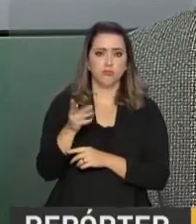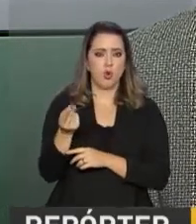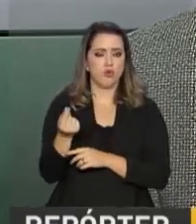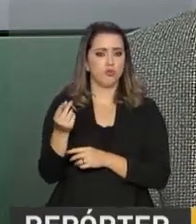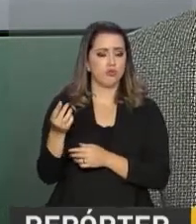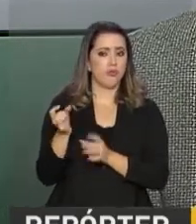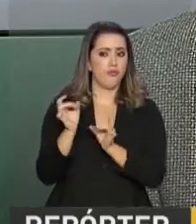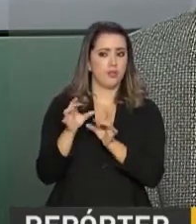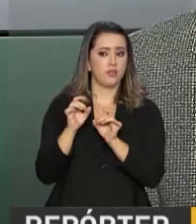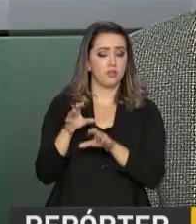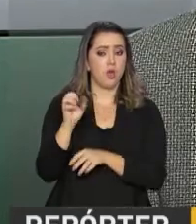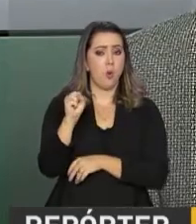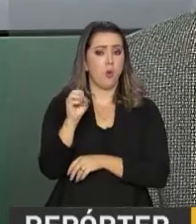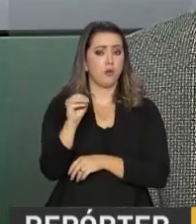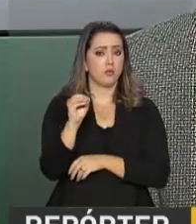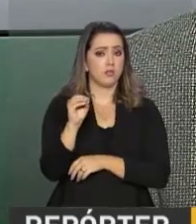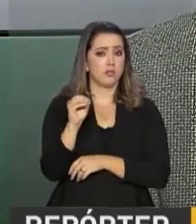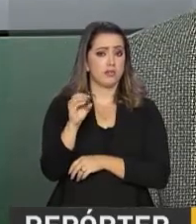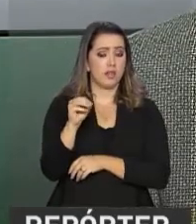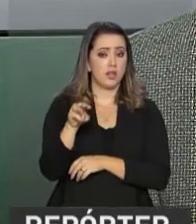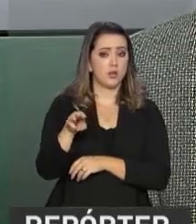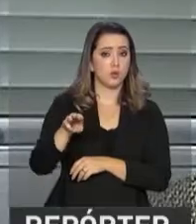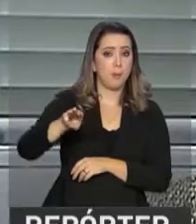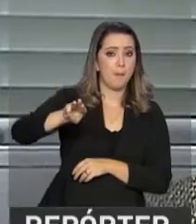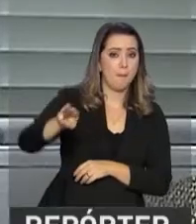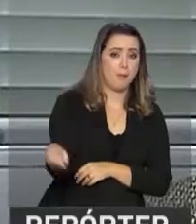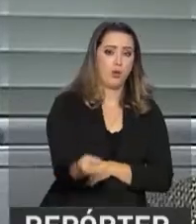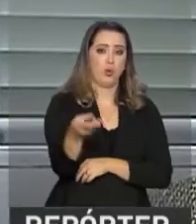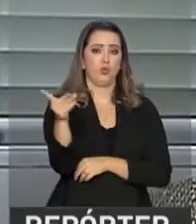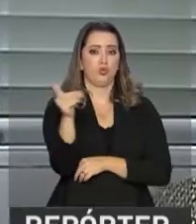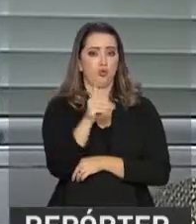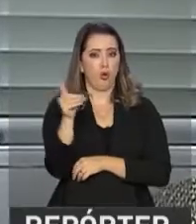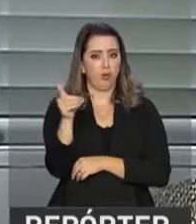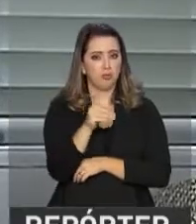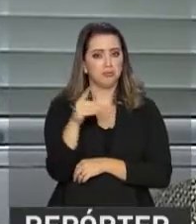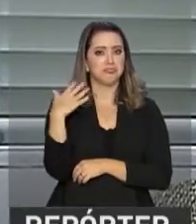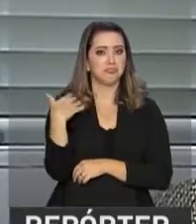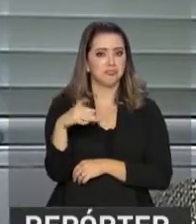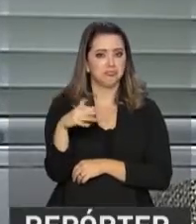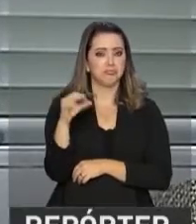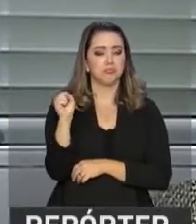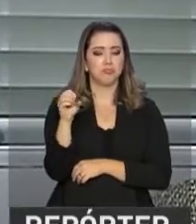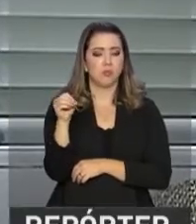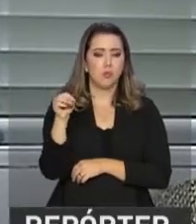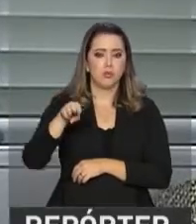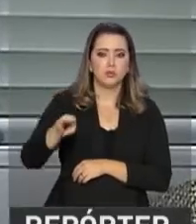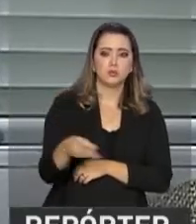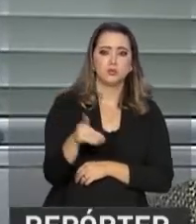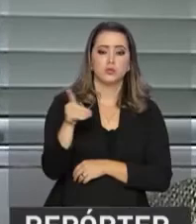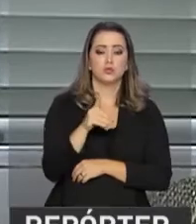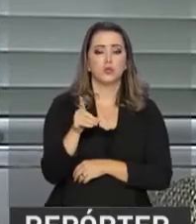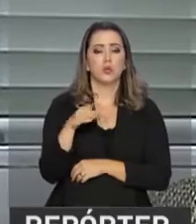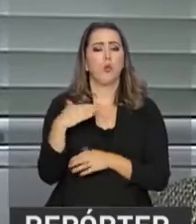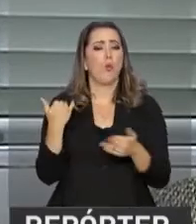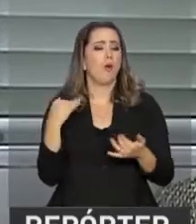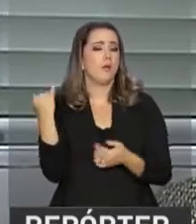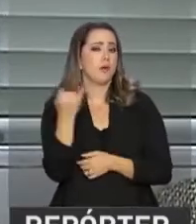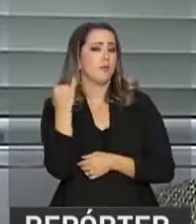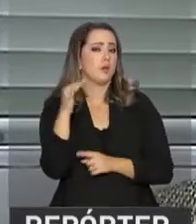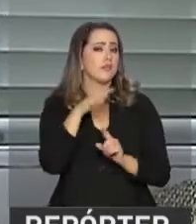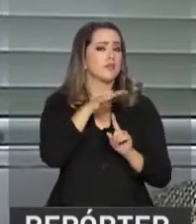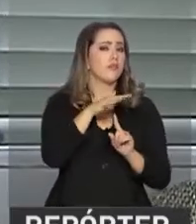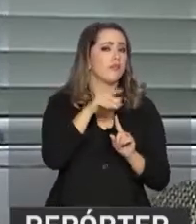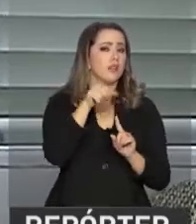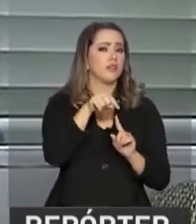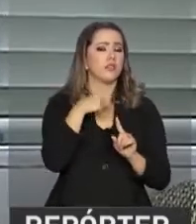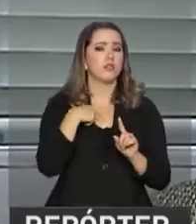800 850 milhões de dólares a importância da feira é que você reúne num só local no mesmo período